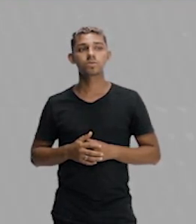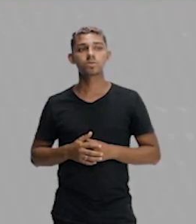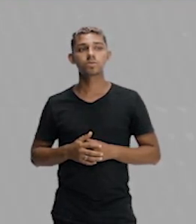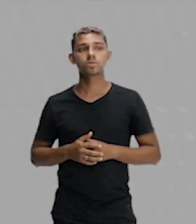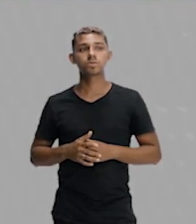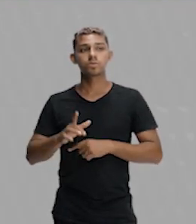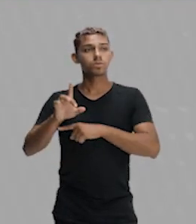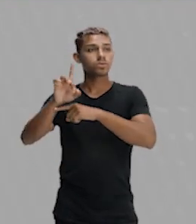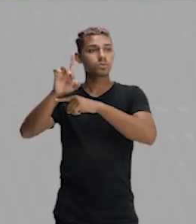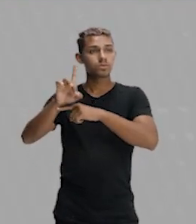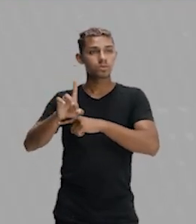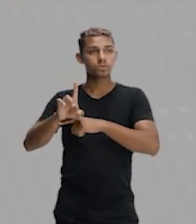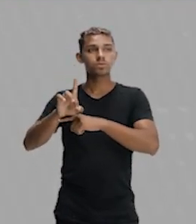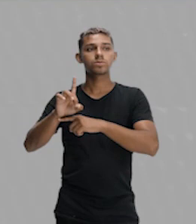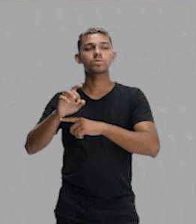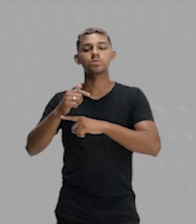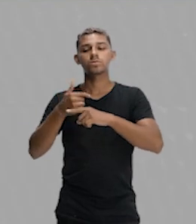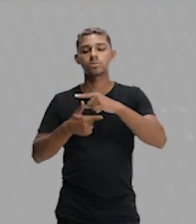a soma.